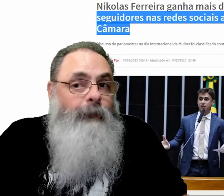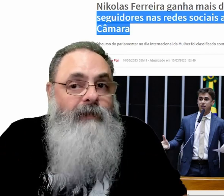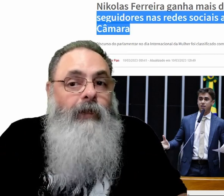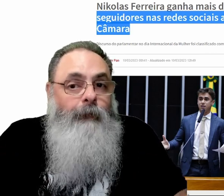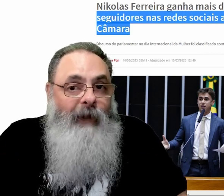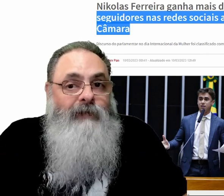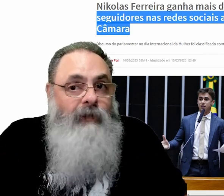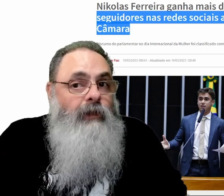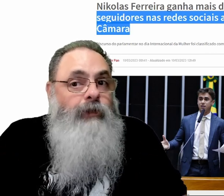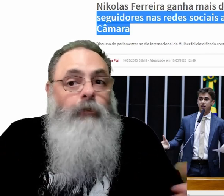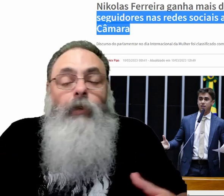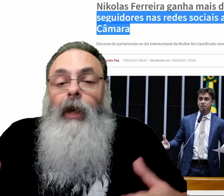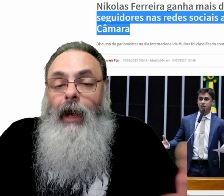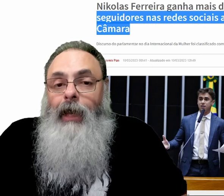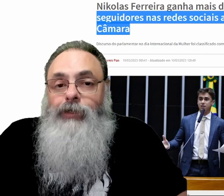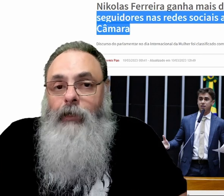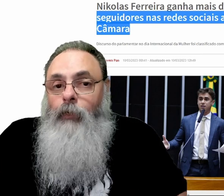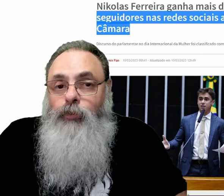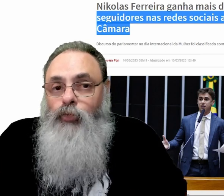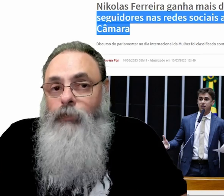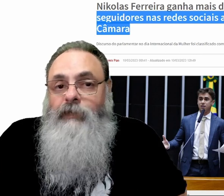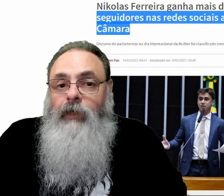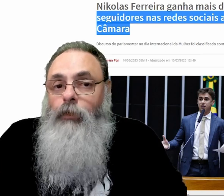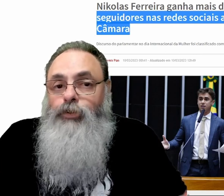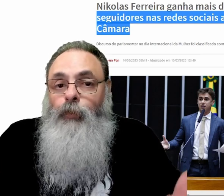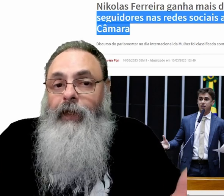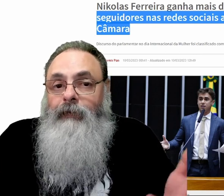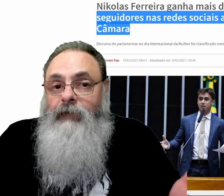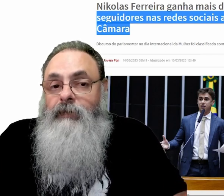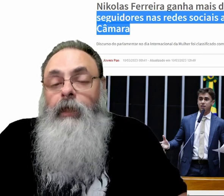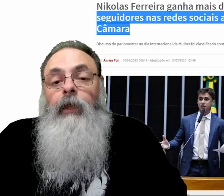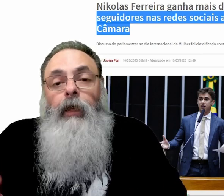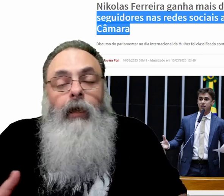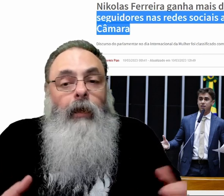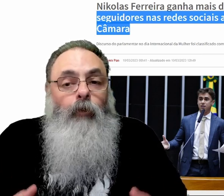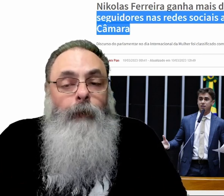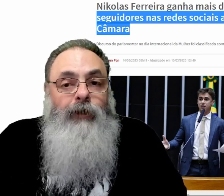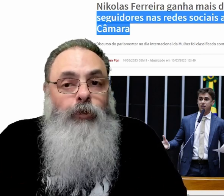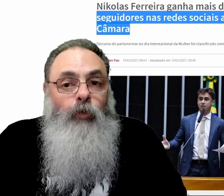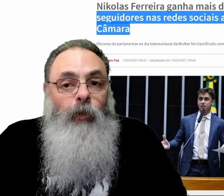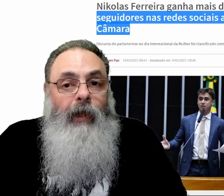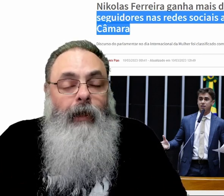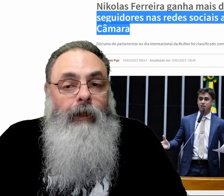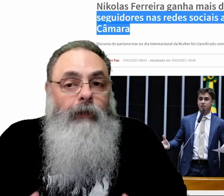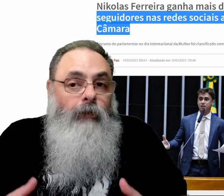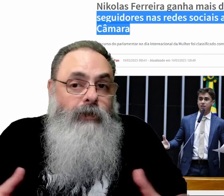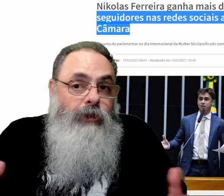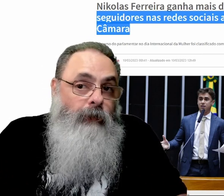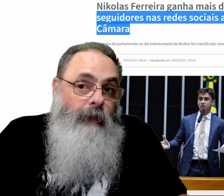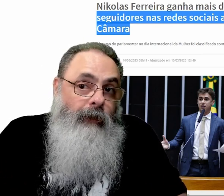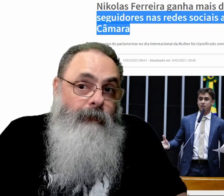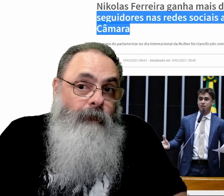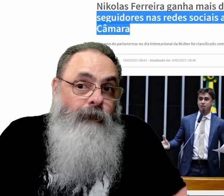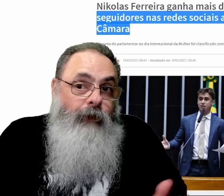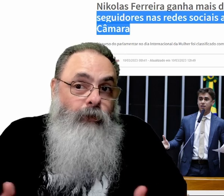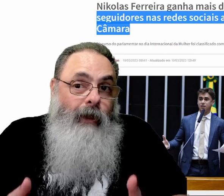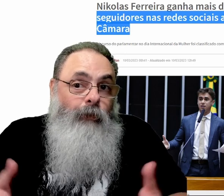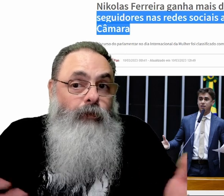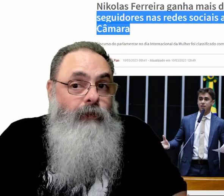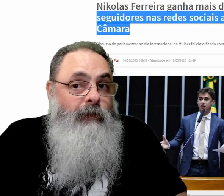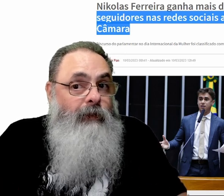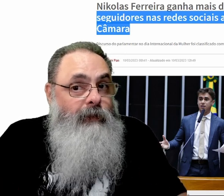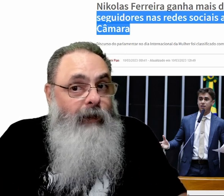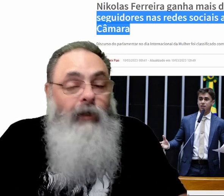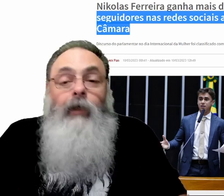tem essa peça desse jeito acha que é um absurdo esse negócio de mulher trans competir com mulher né então ou seja ele fez